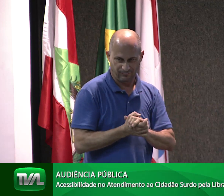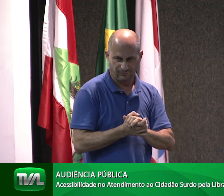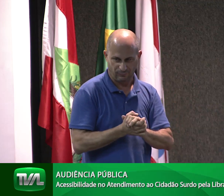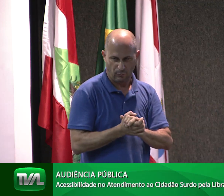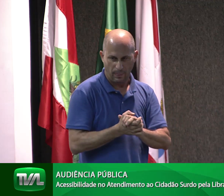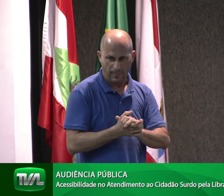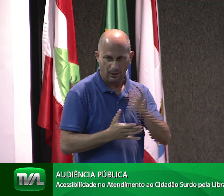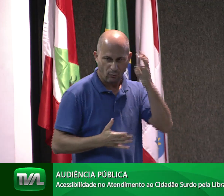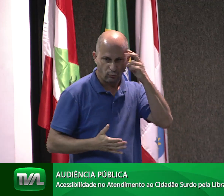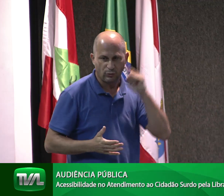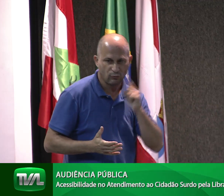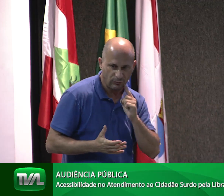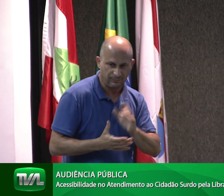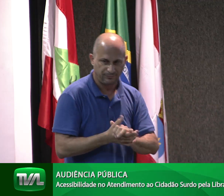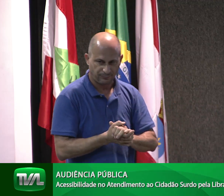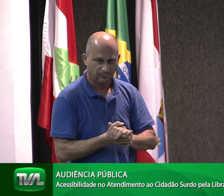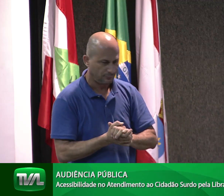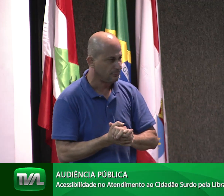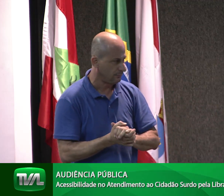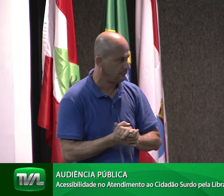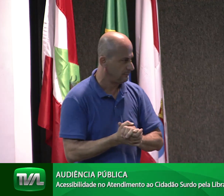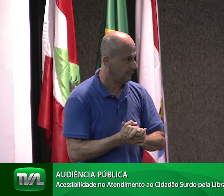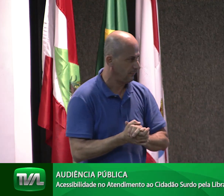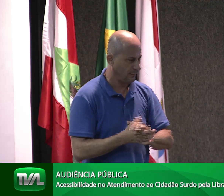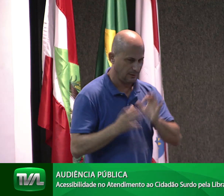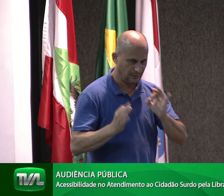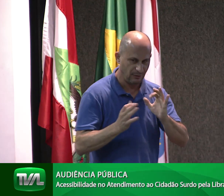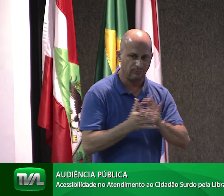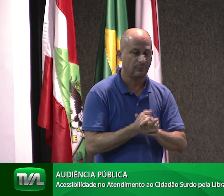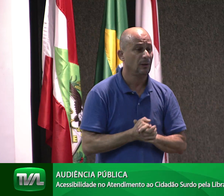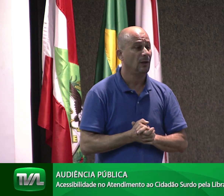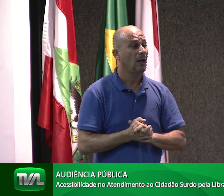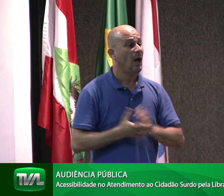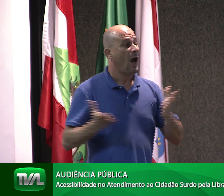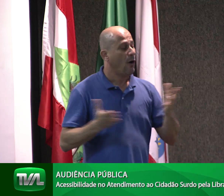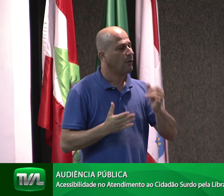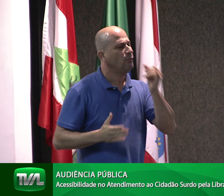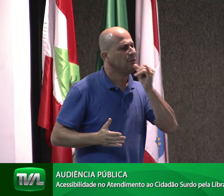que está em relação à cultura surda.